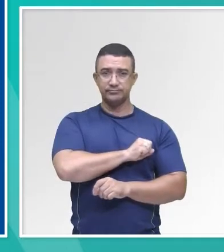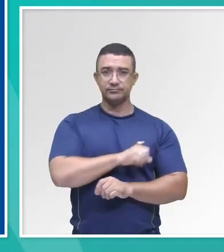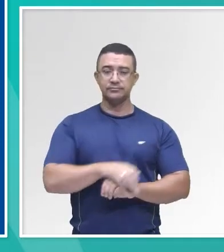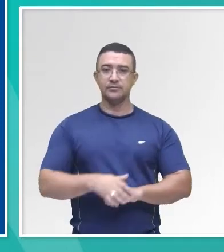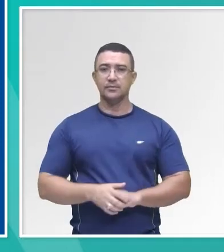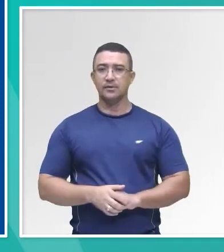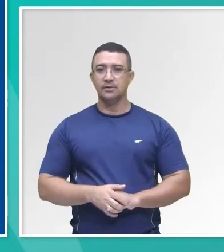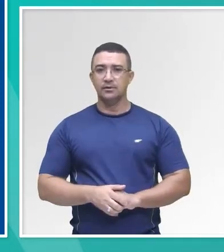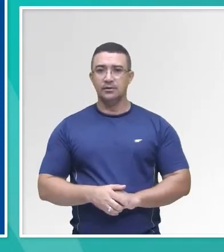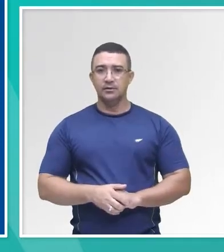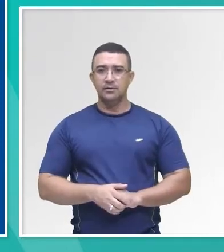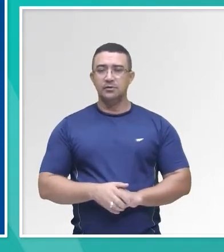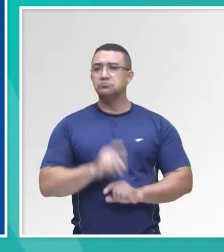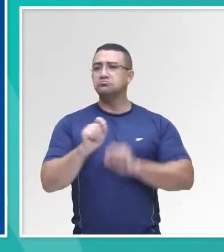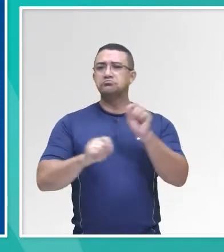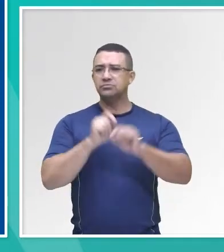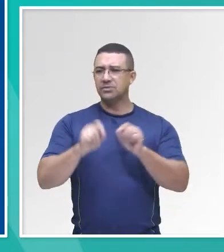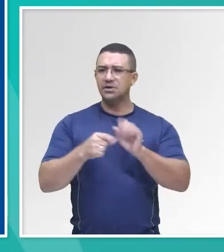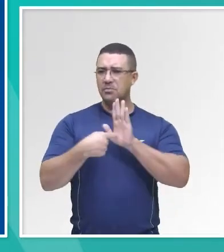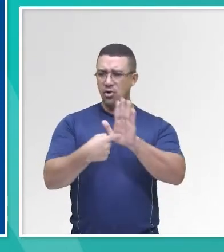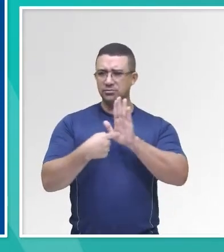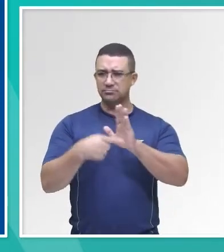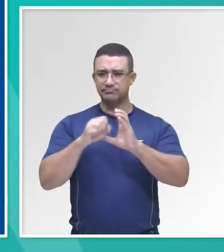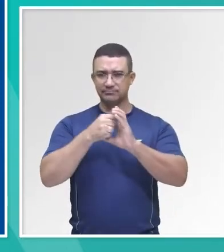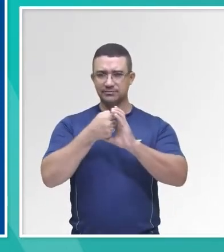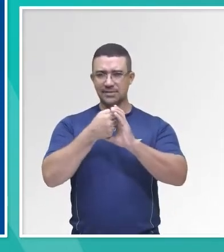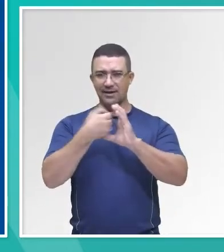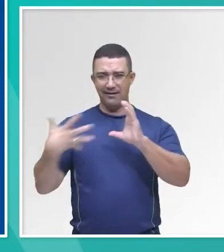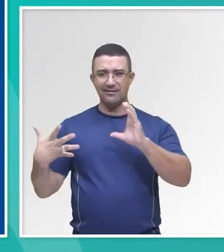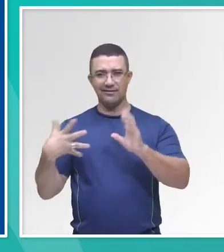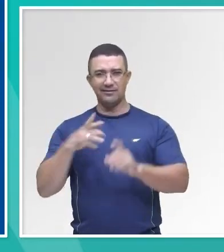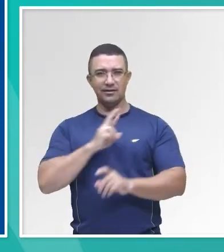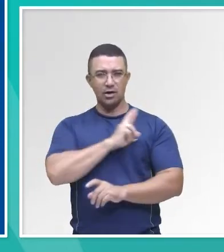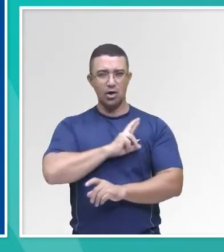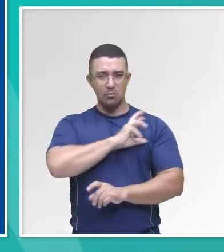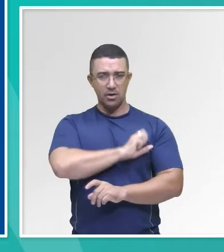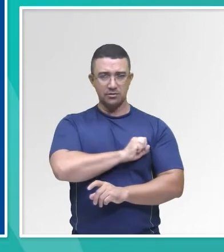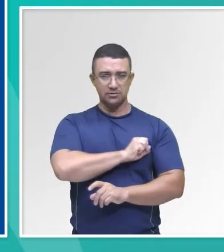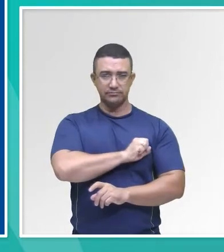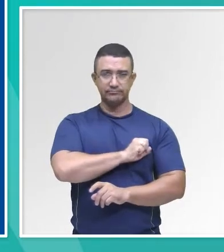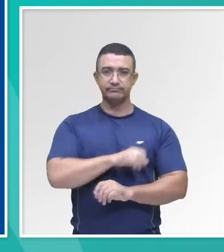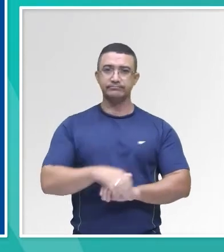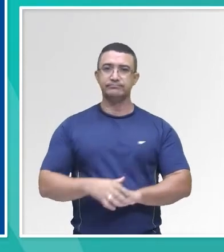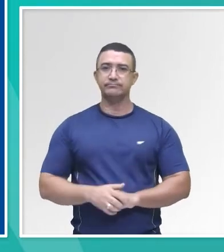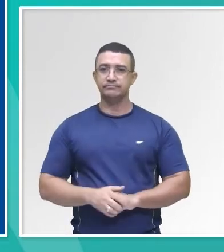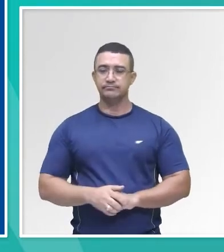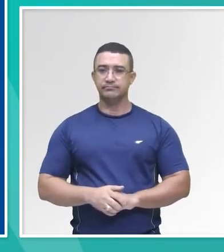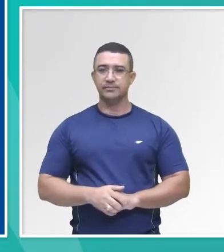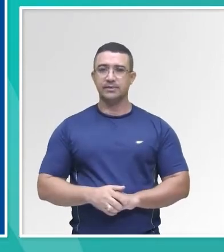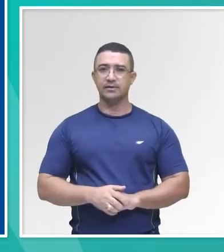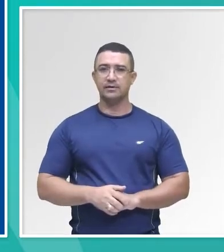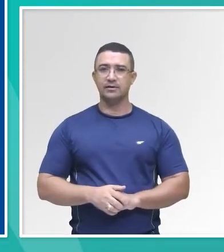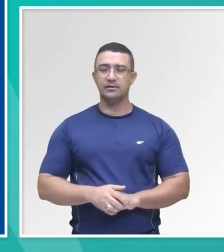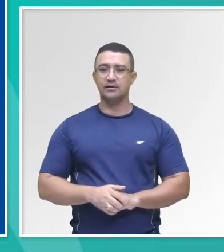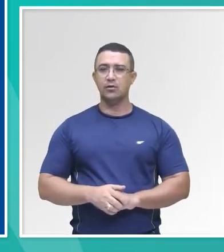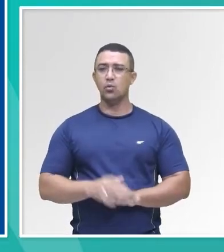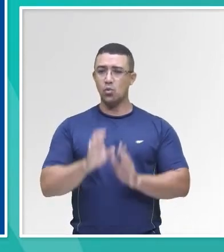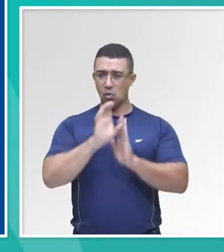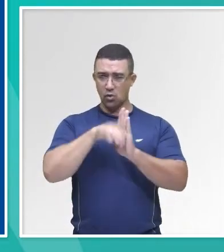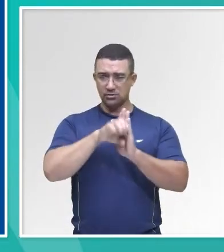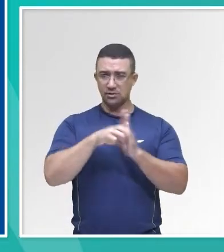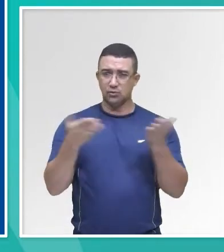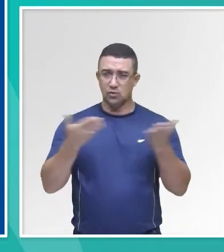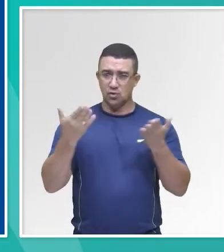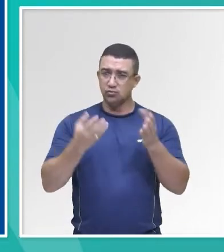do romance. O que caracteriza o romance? Muito bem. Historicamente, o romance, na definição atual, sucedeu